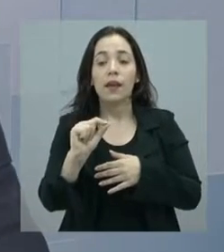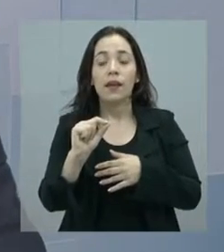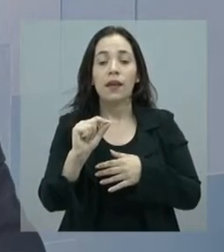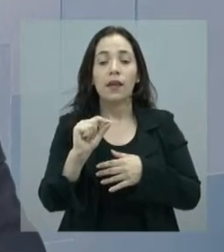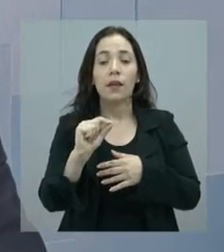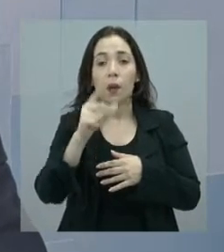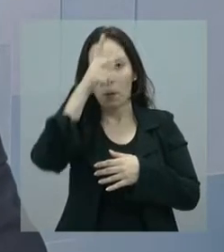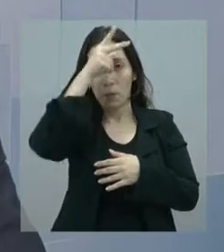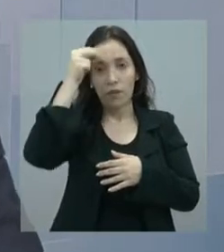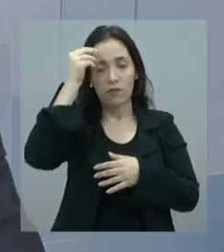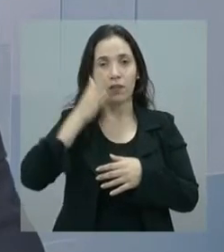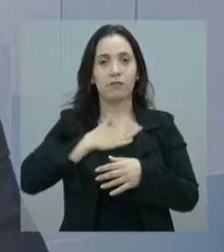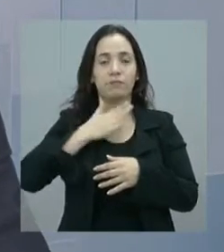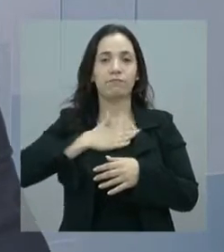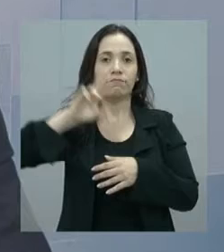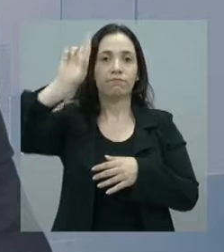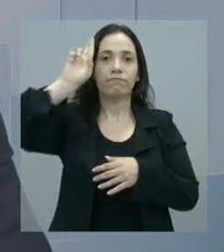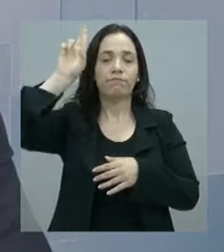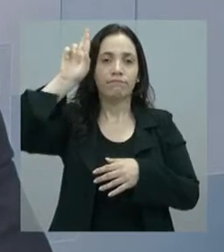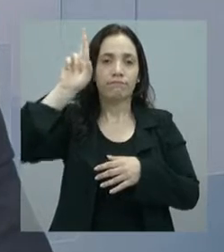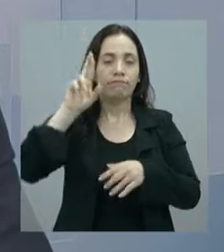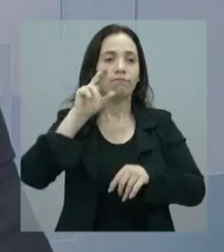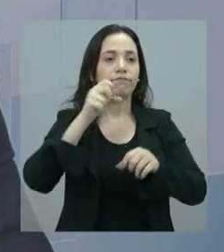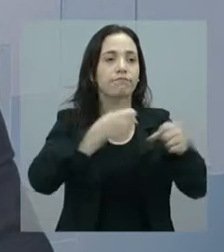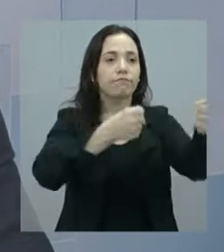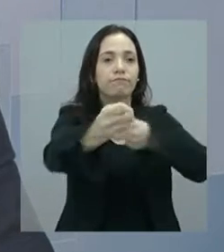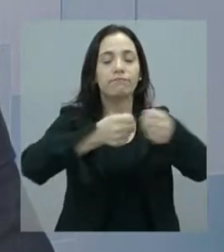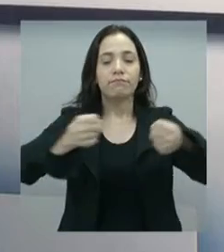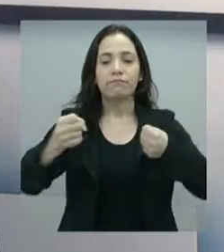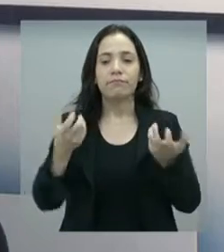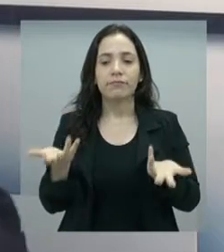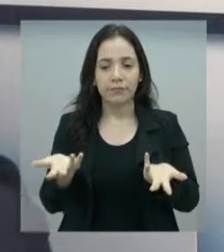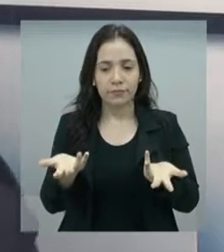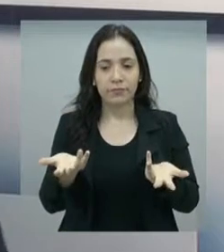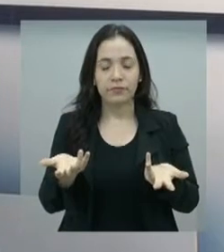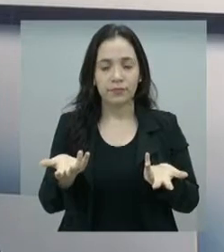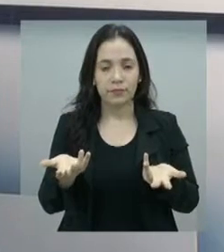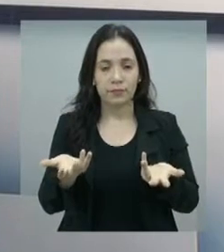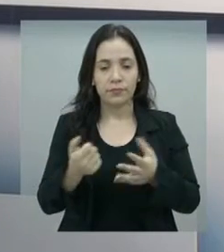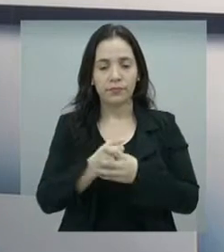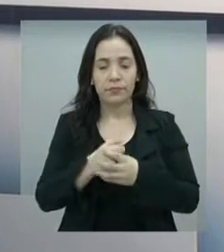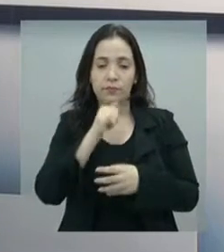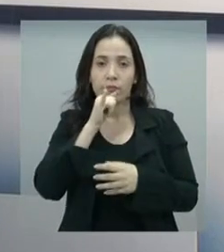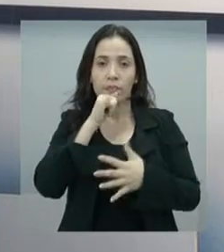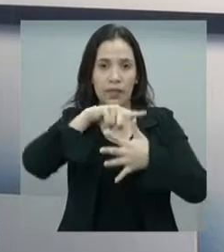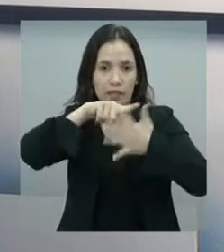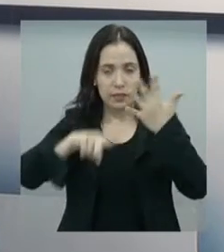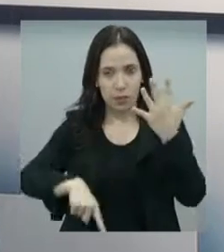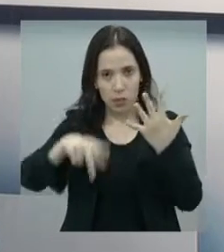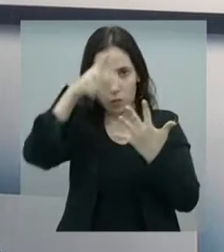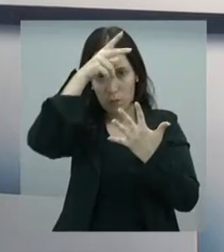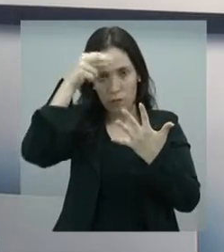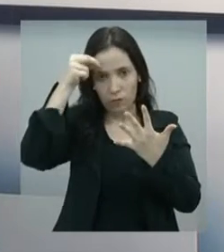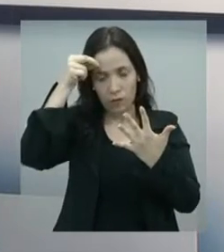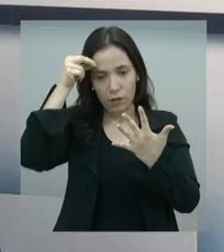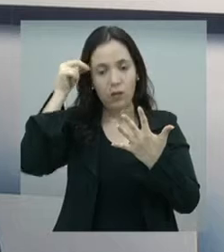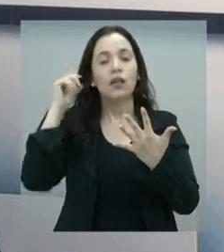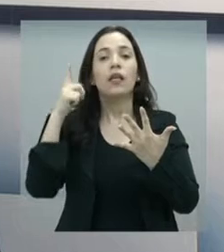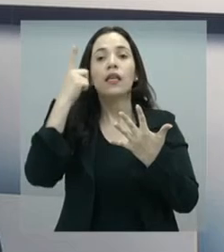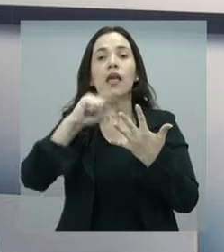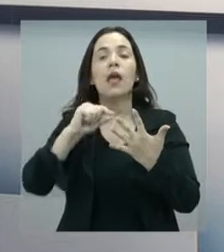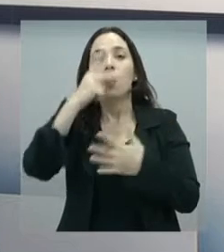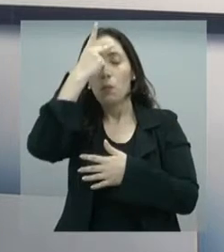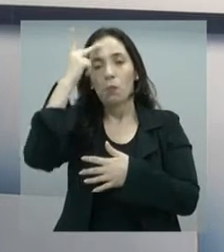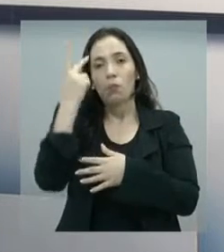manda é o prefeito, né? Embora que na eleição... Geralmente quem é esse prefeito? Porque, vamos supor, são 5 prefeituras. É a prefeitura maior, deputado? Que tem